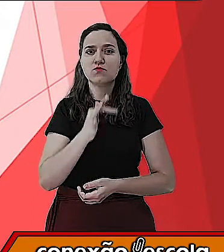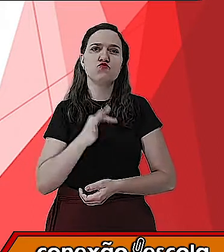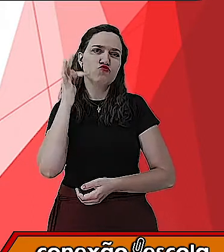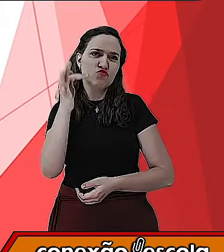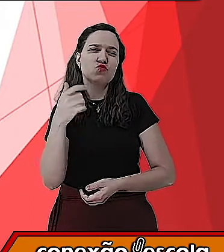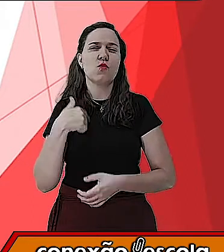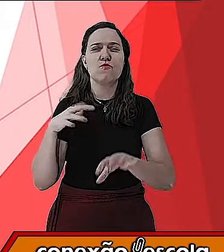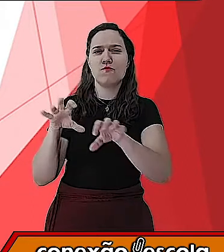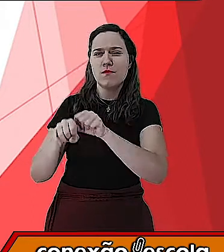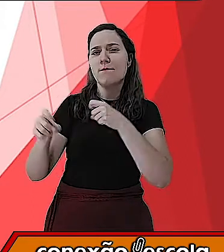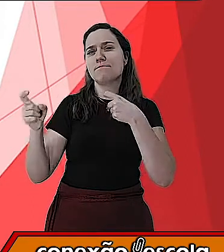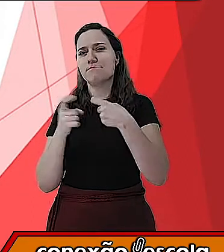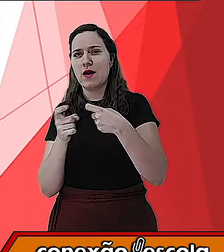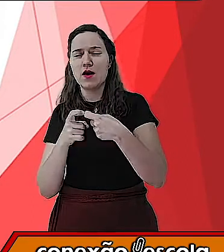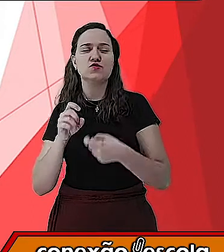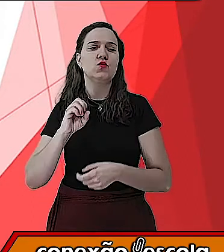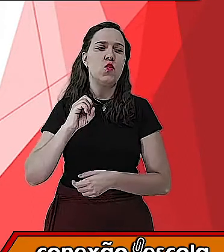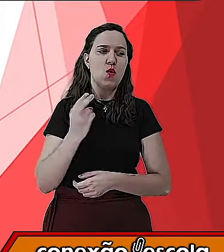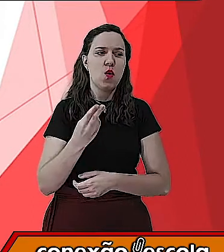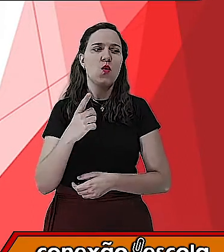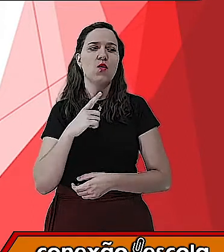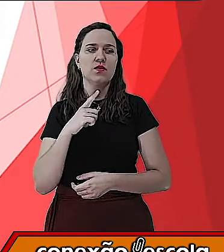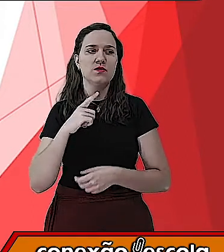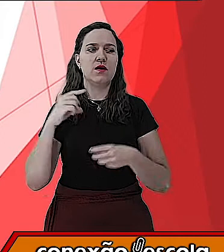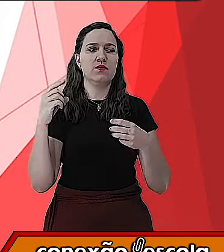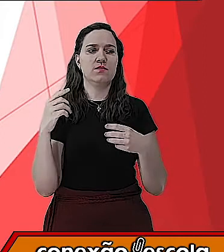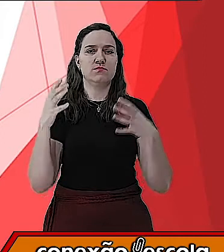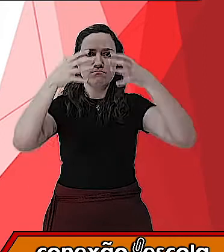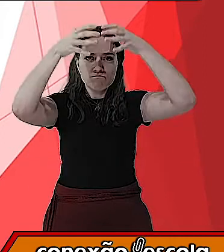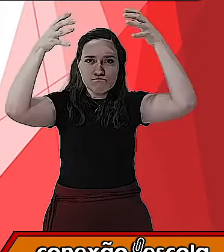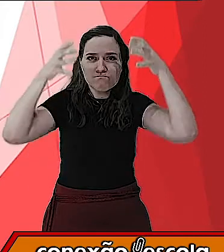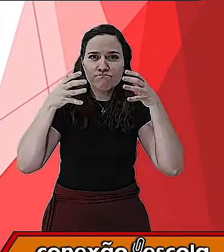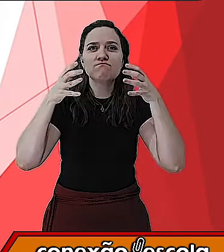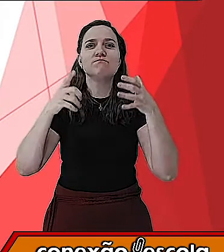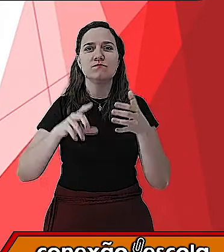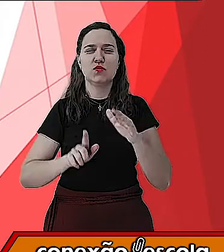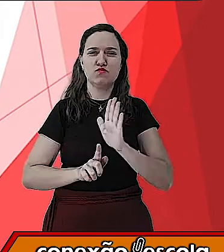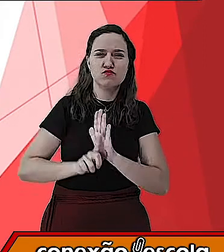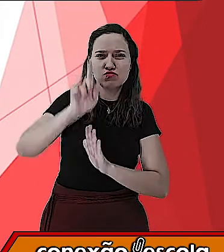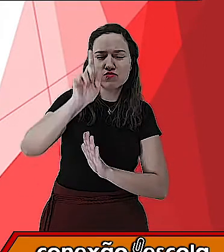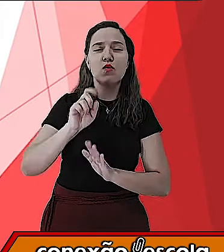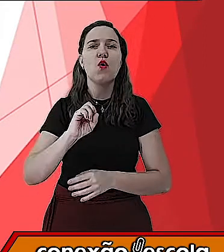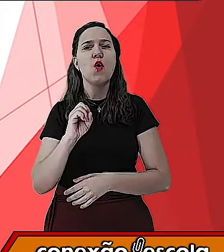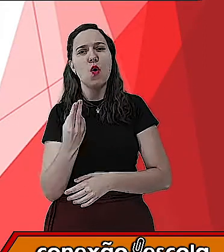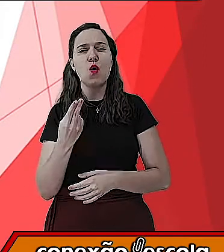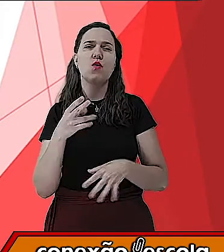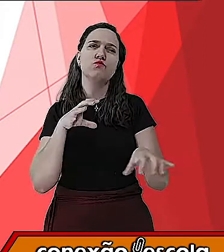ou astronauta, ou professor? Isso mesmo! Viu como é